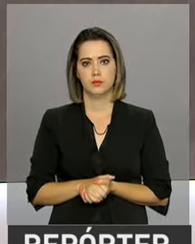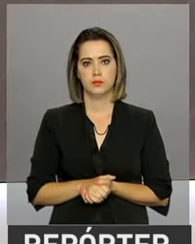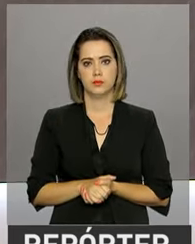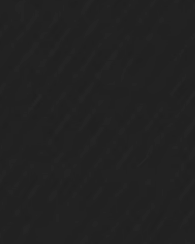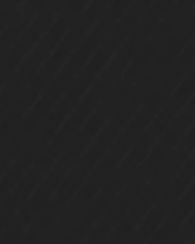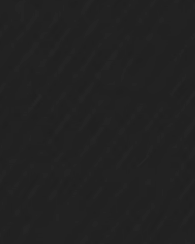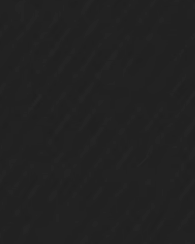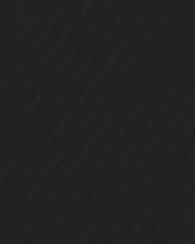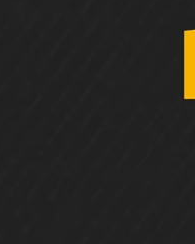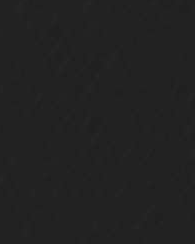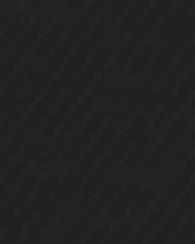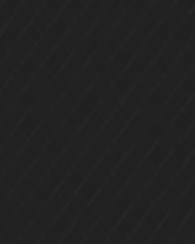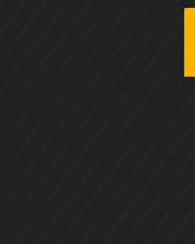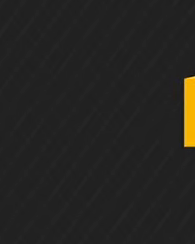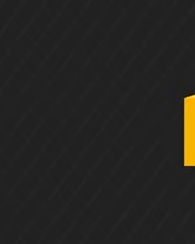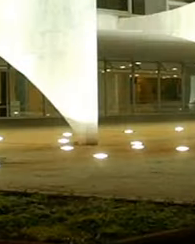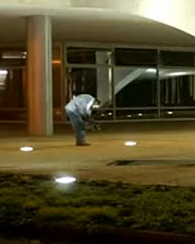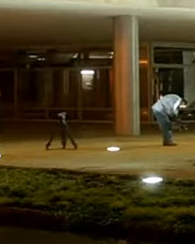Federal